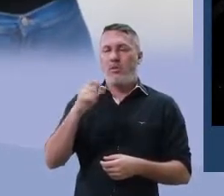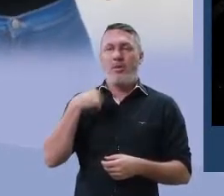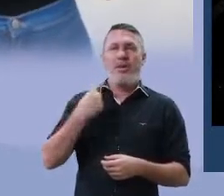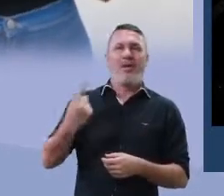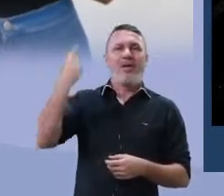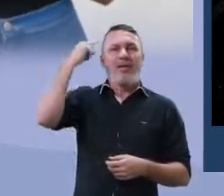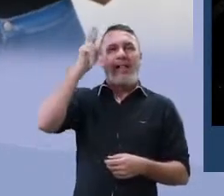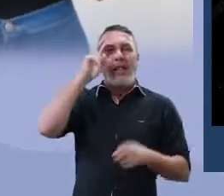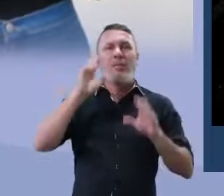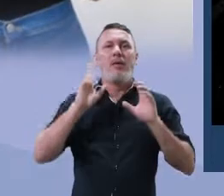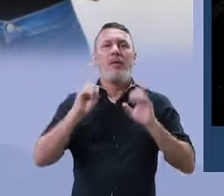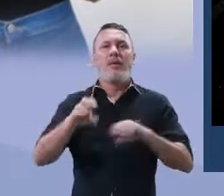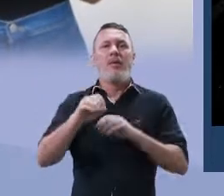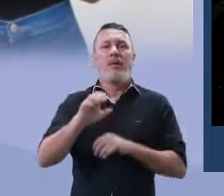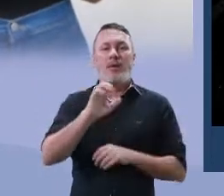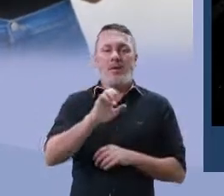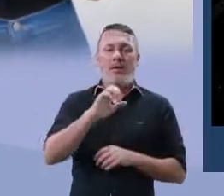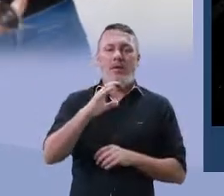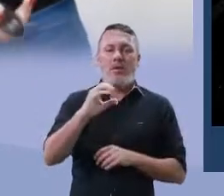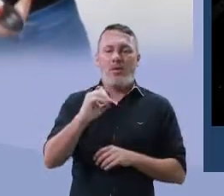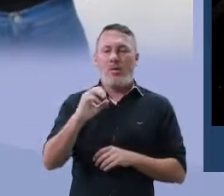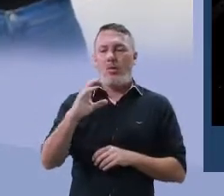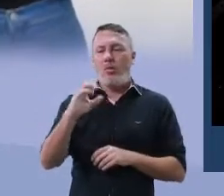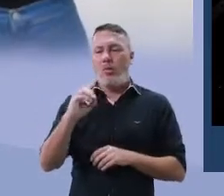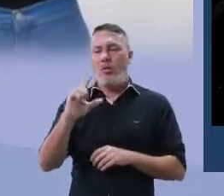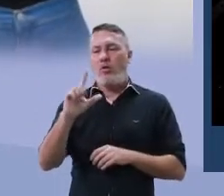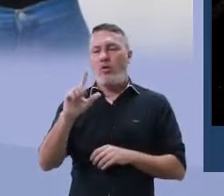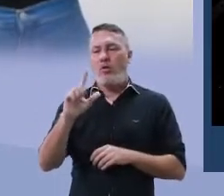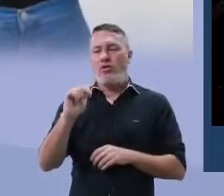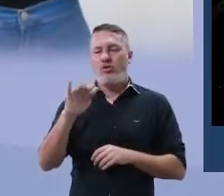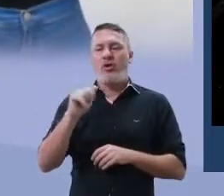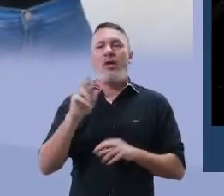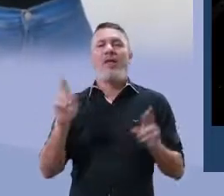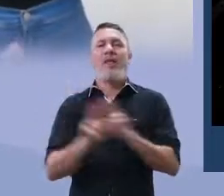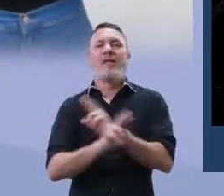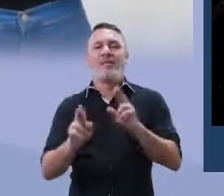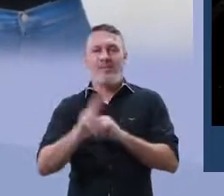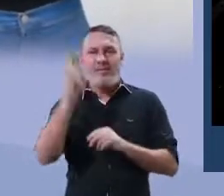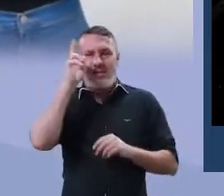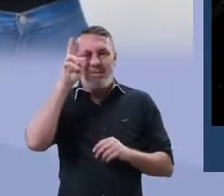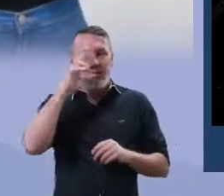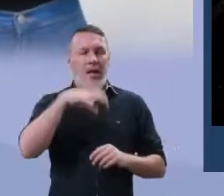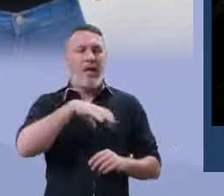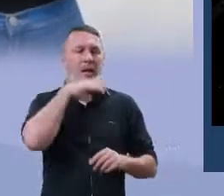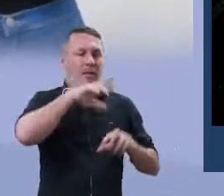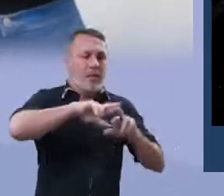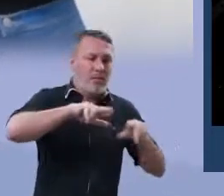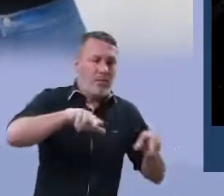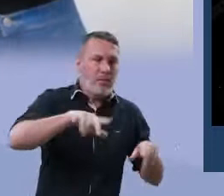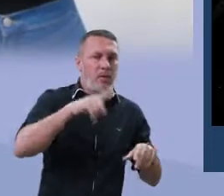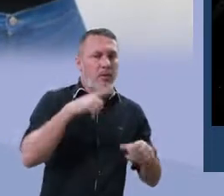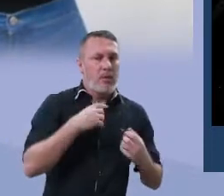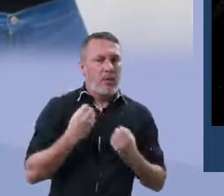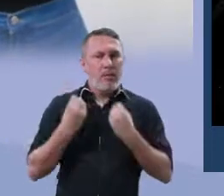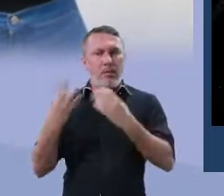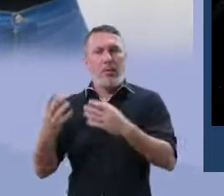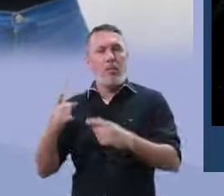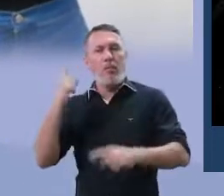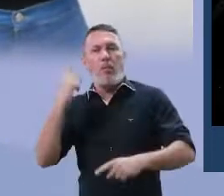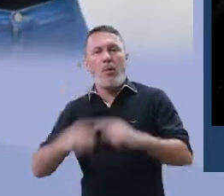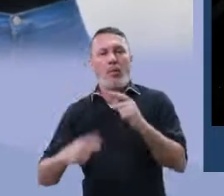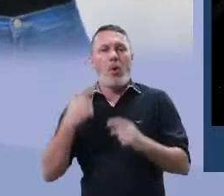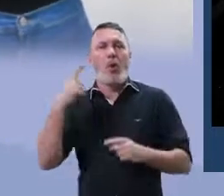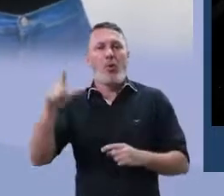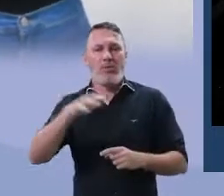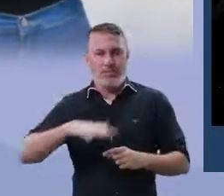Eu comentei com vocês isso lá na aula de ecologia, que a gente falou sobre relações ecológicas. É quando um ser vivo produz uma